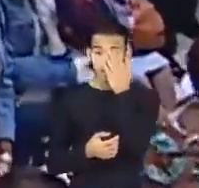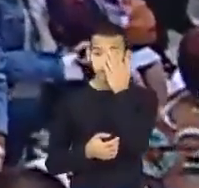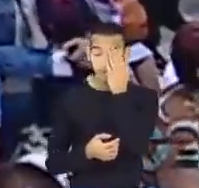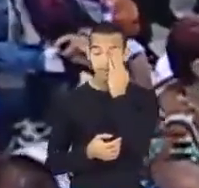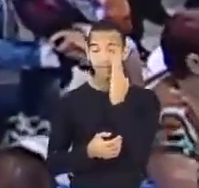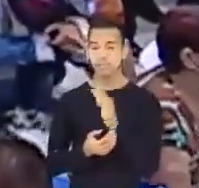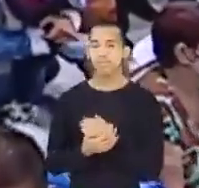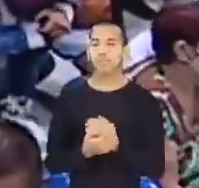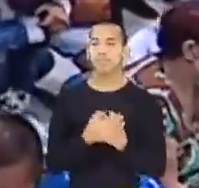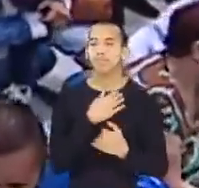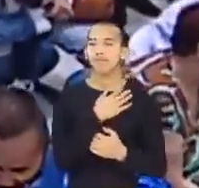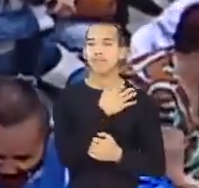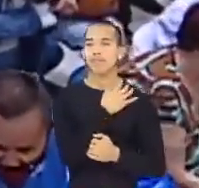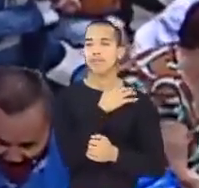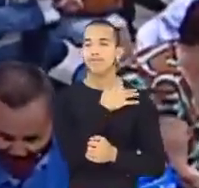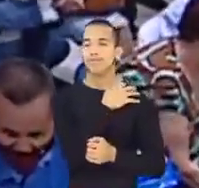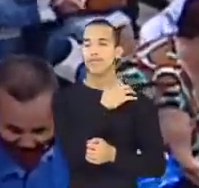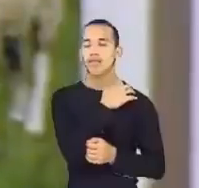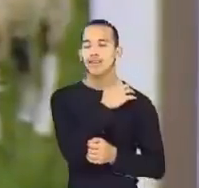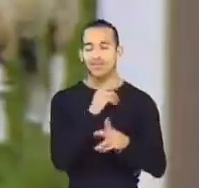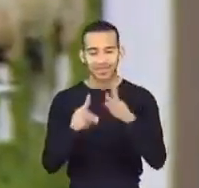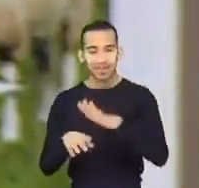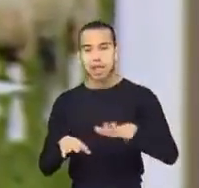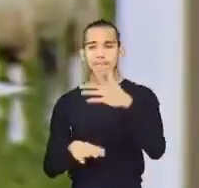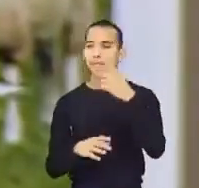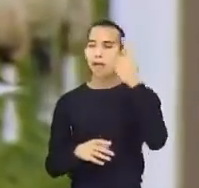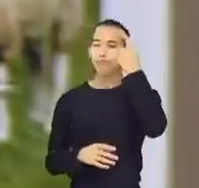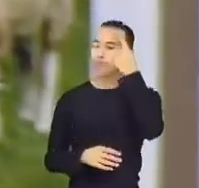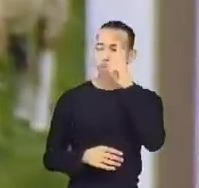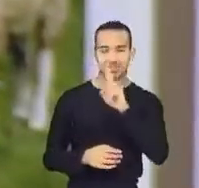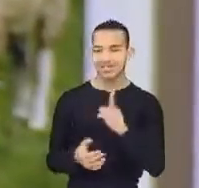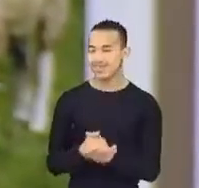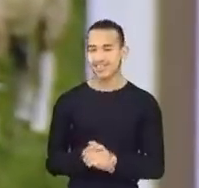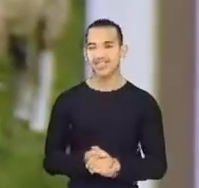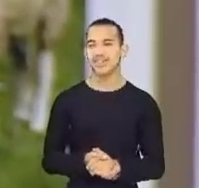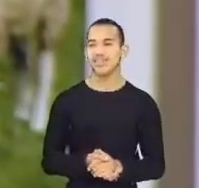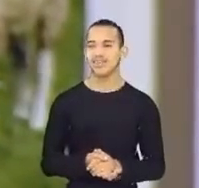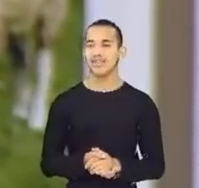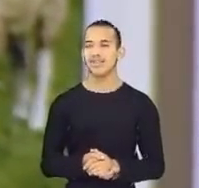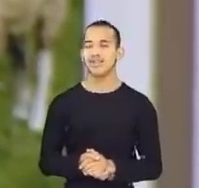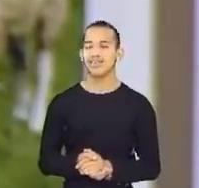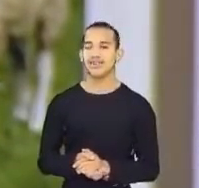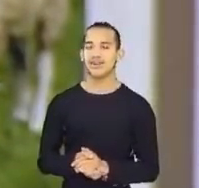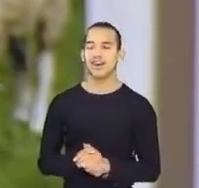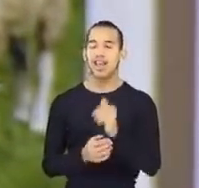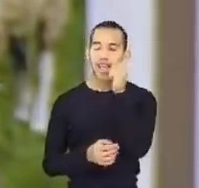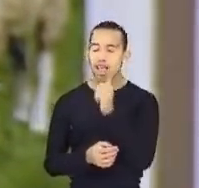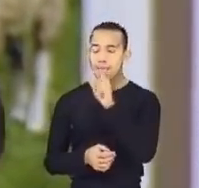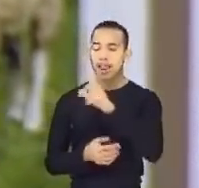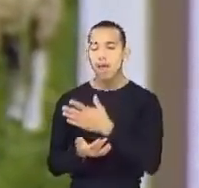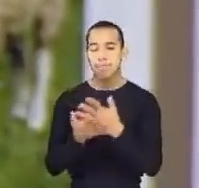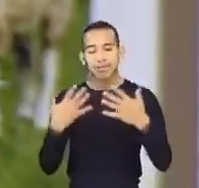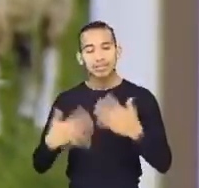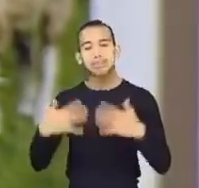Rapaz. Rapaz, esse povo não tem juízo, não. Rapaz, meu Deus do céu. E a senhorinha ficou desesperada, ligou